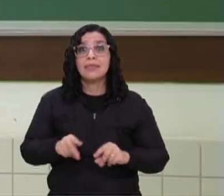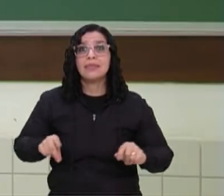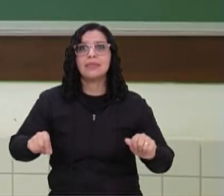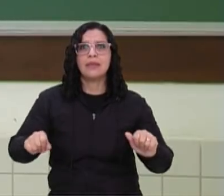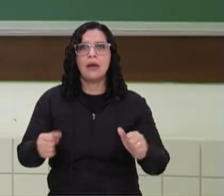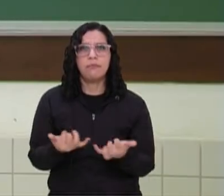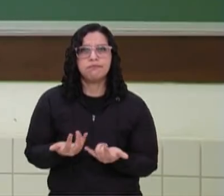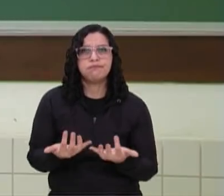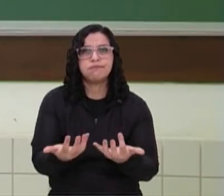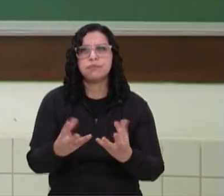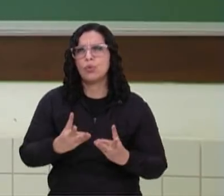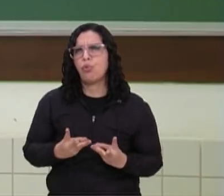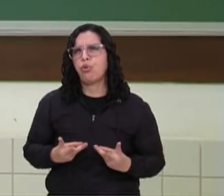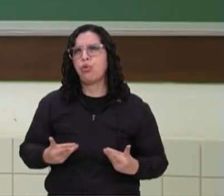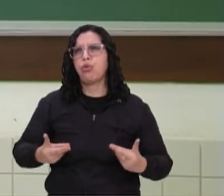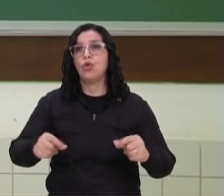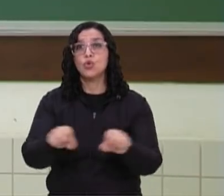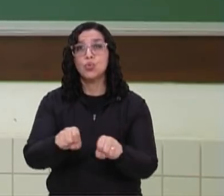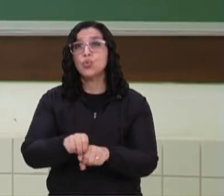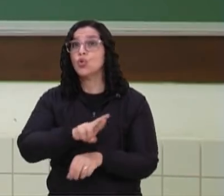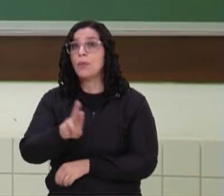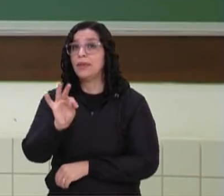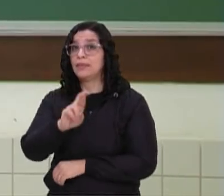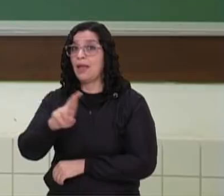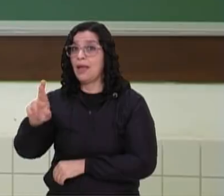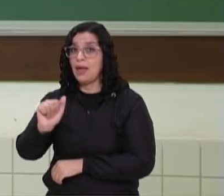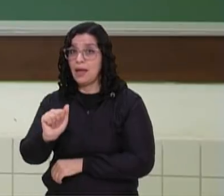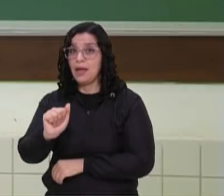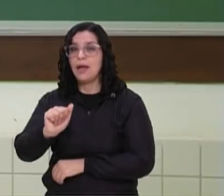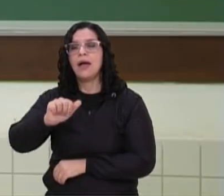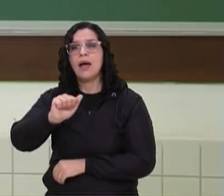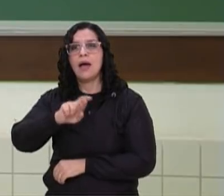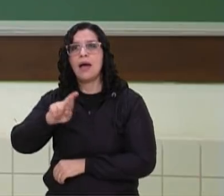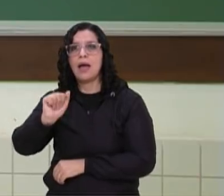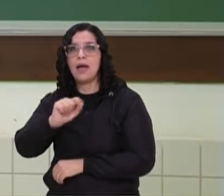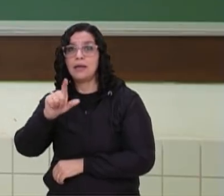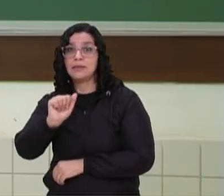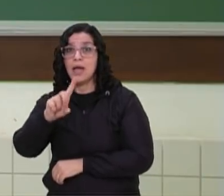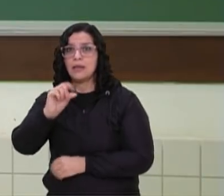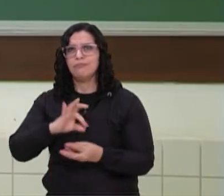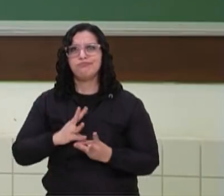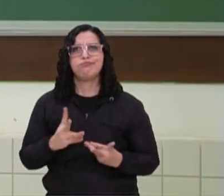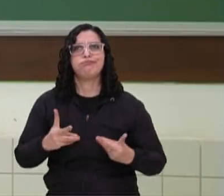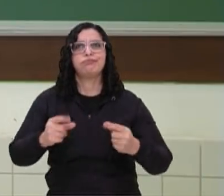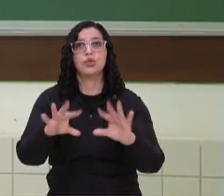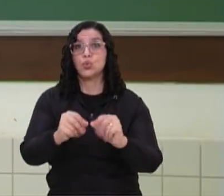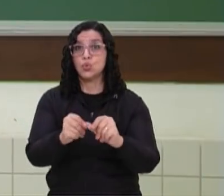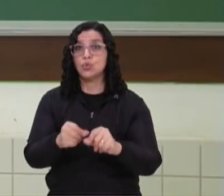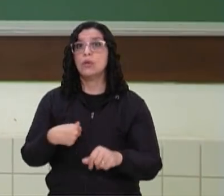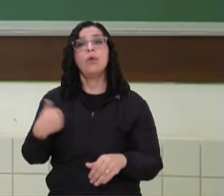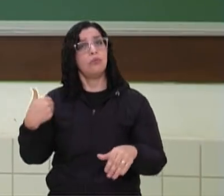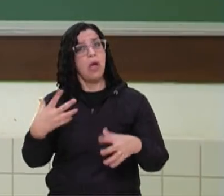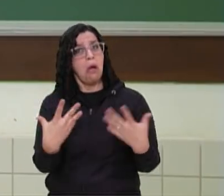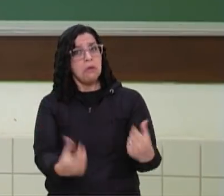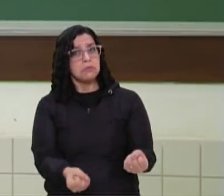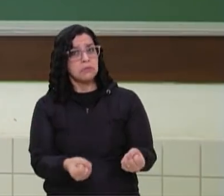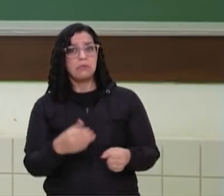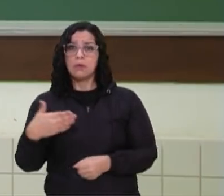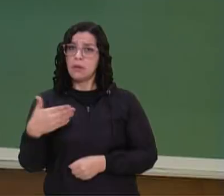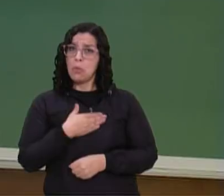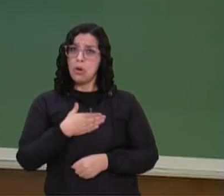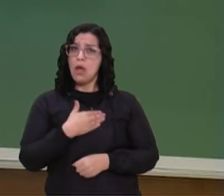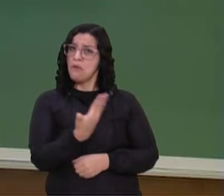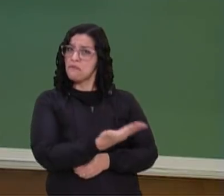queimado? Essa estratégia chama-se terra arrasada e era para deixar o Napoleão entrar na Rússia. No jargão militar,